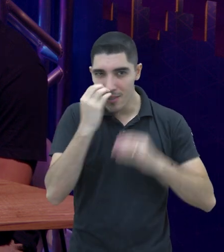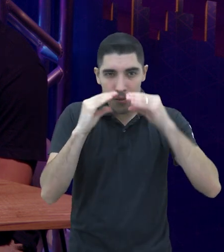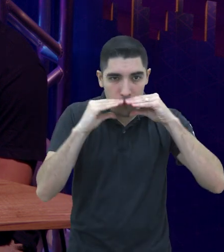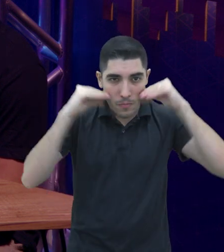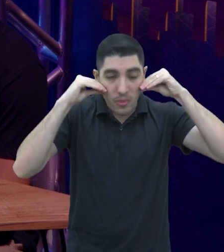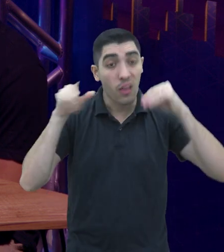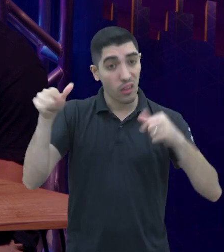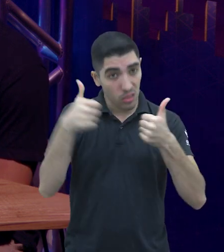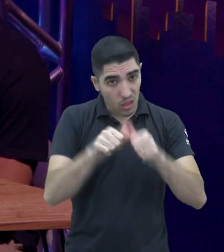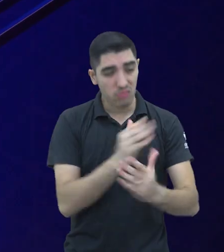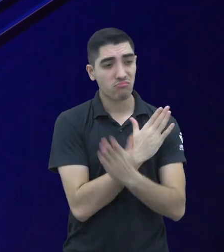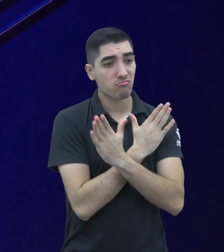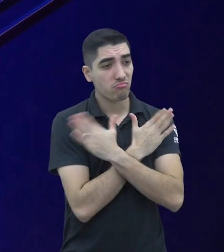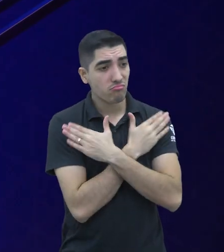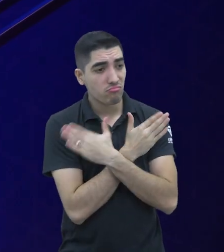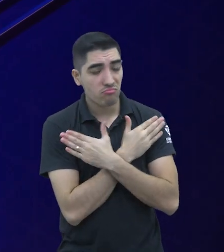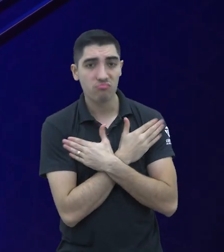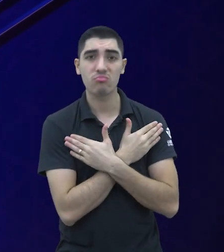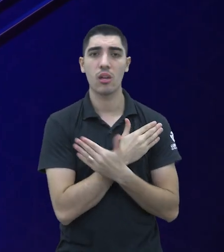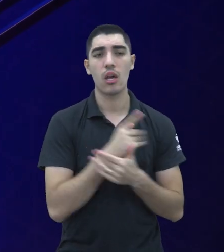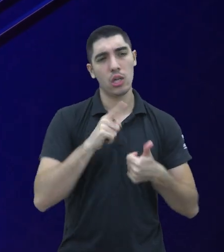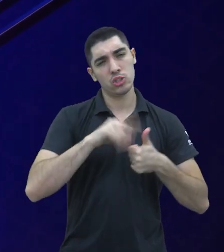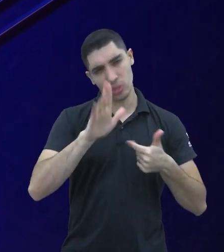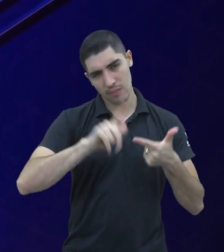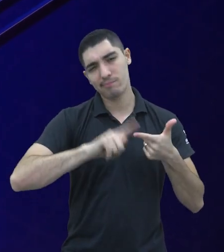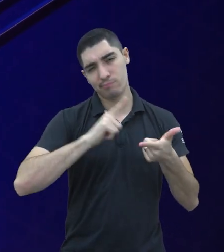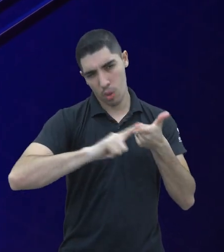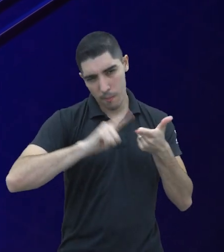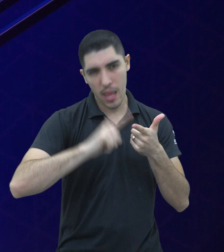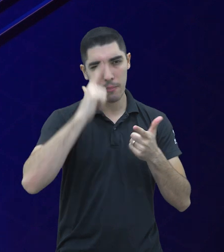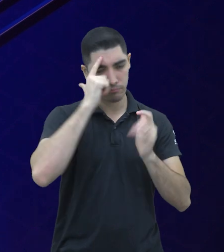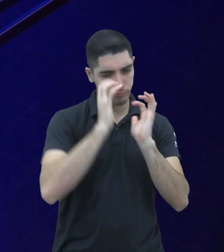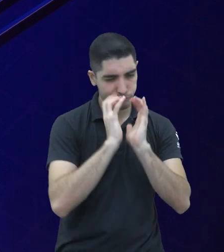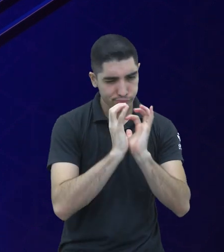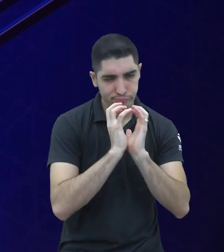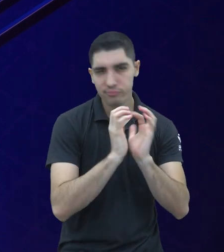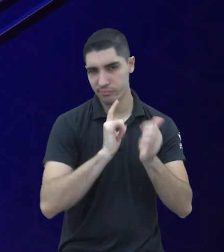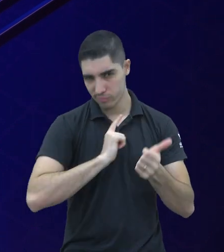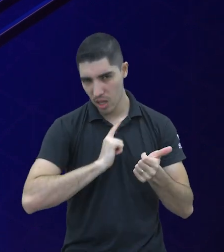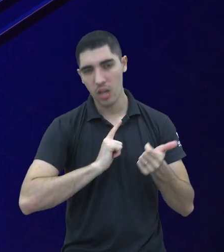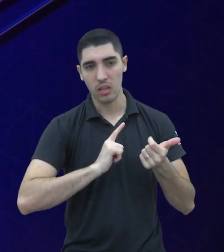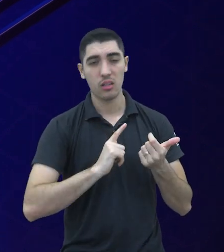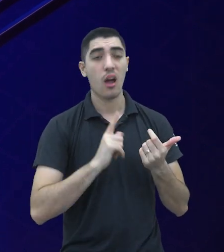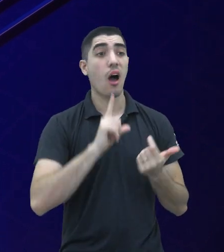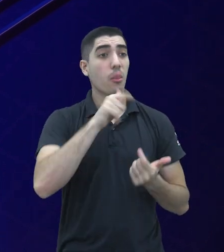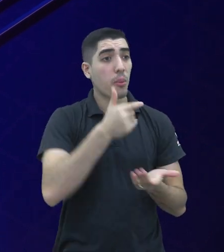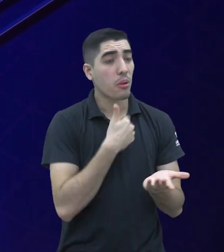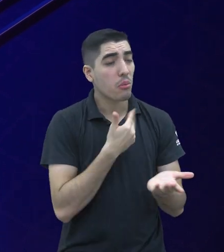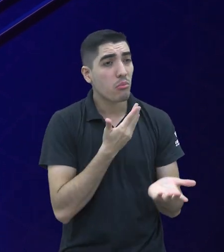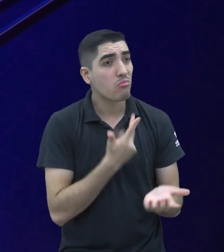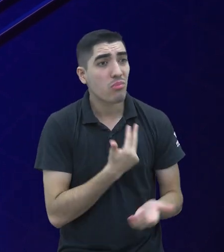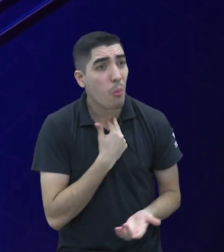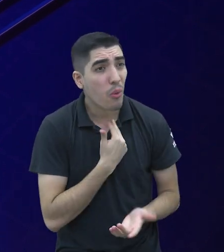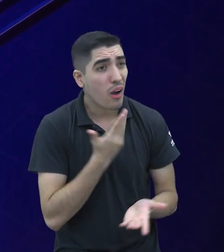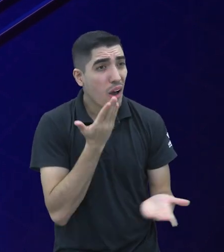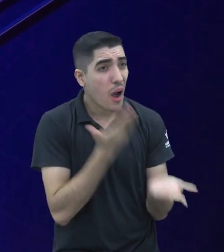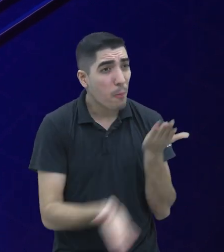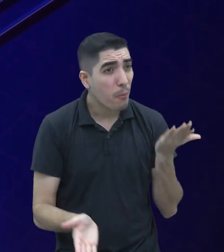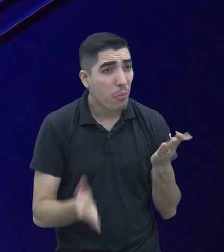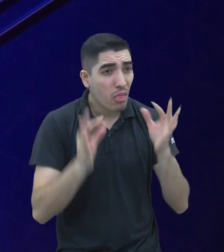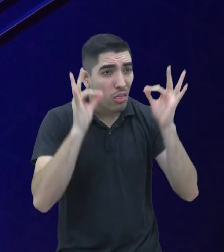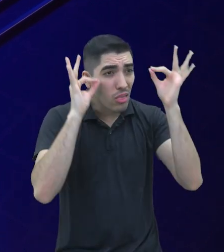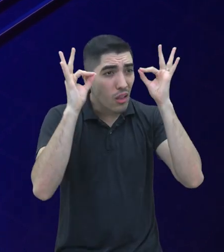numa situação de desemprego, ele já tinha as questões mentais dele, aí ele perde, né, a terapia, o acesso